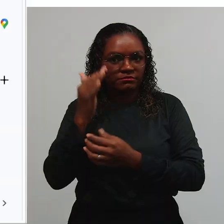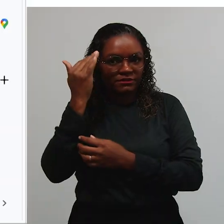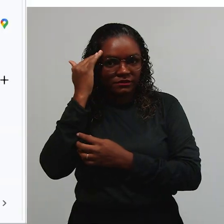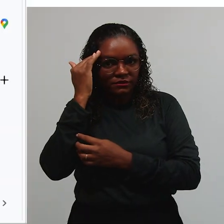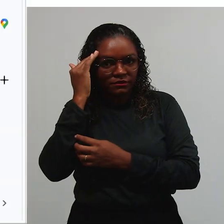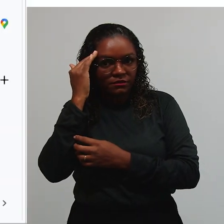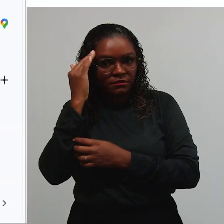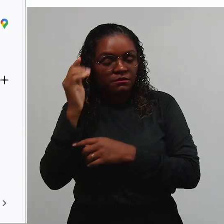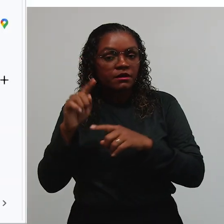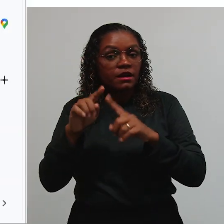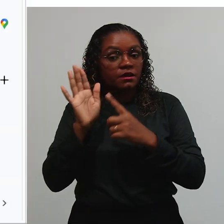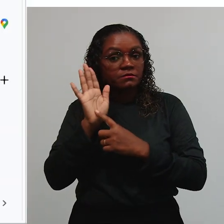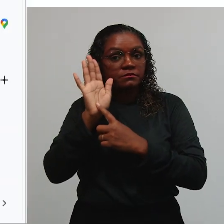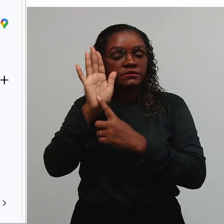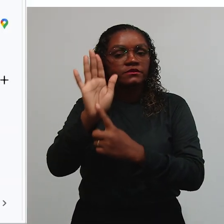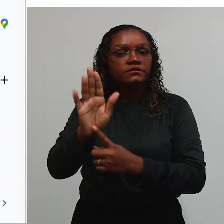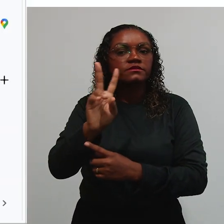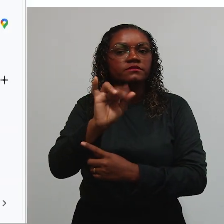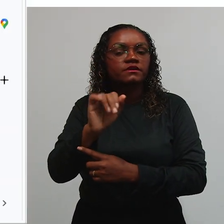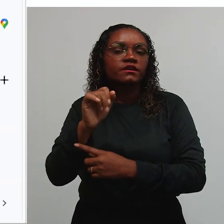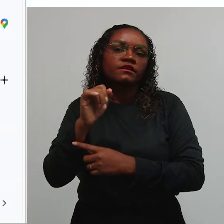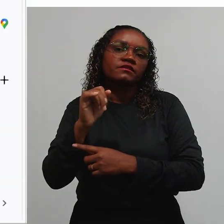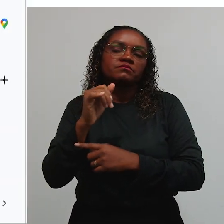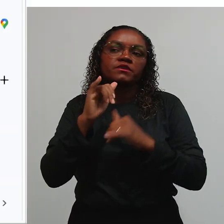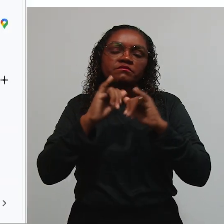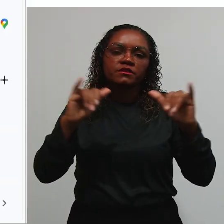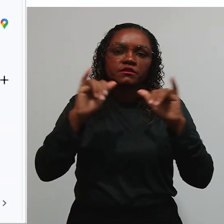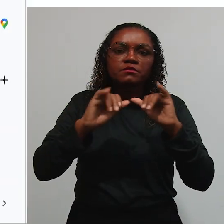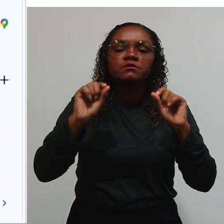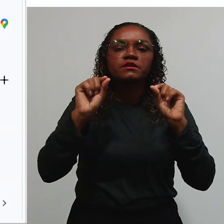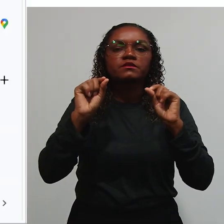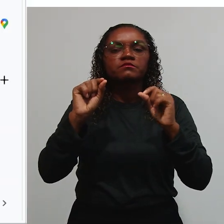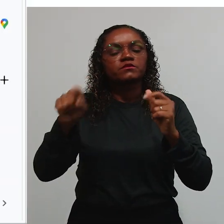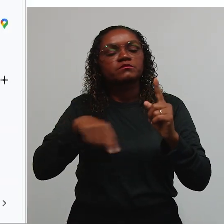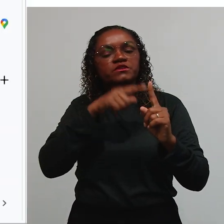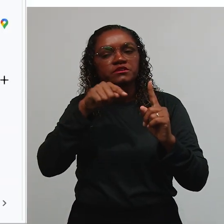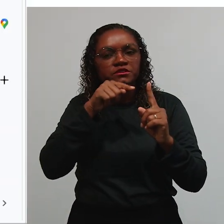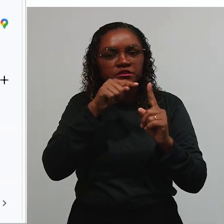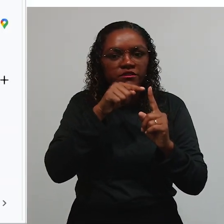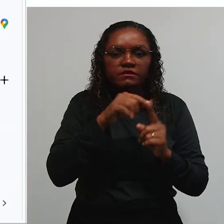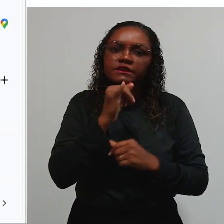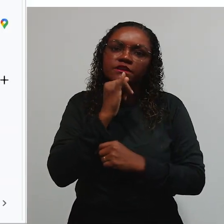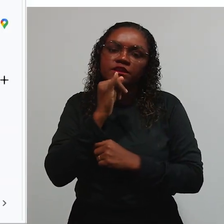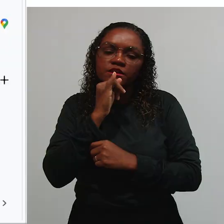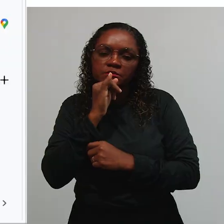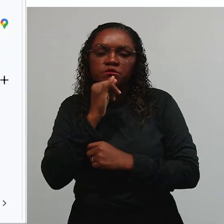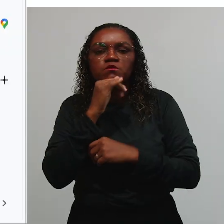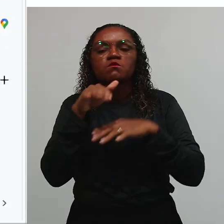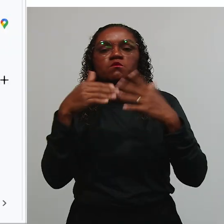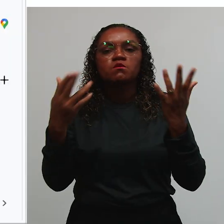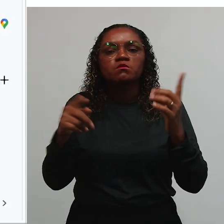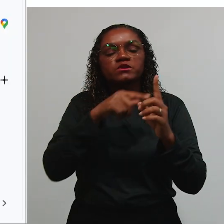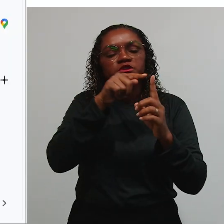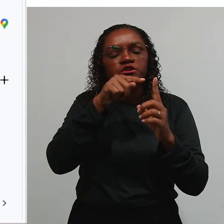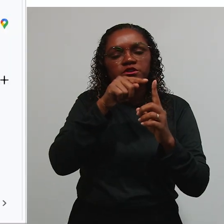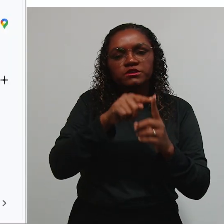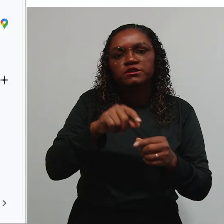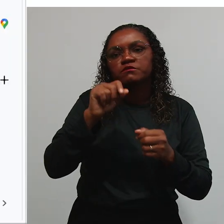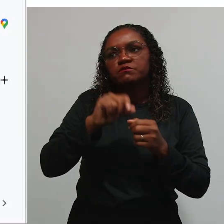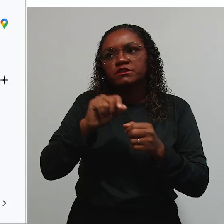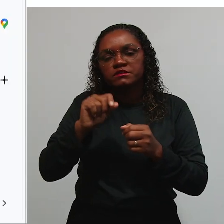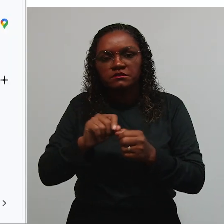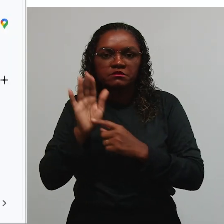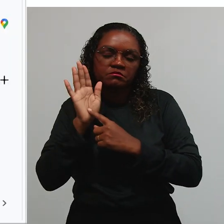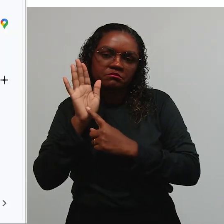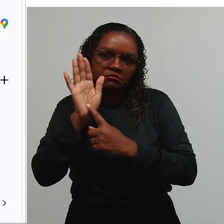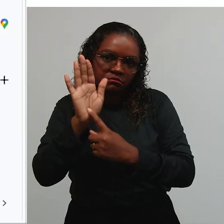tá? Geralmente na apresentação você vai informar qual que é o objetivo. Então, este trabalho tem o objetivo de